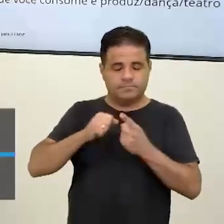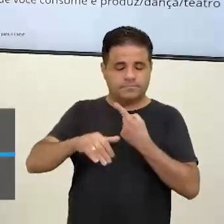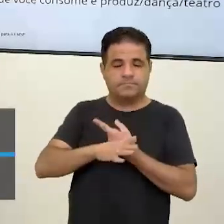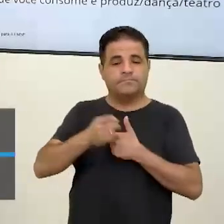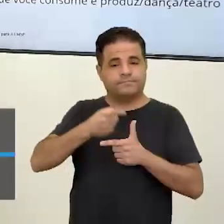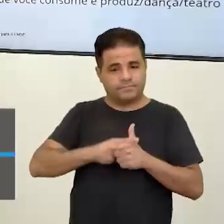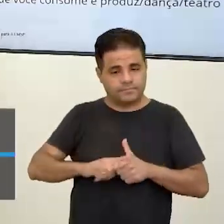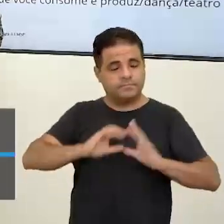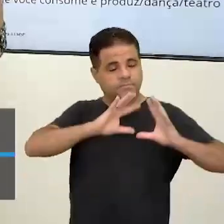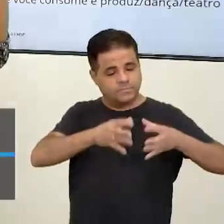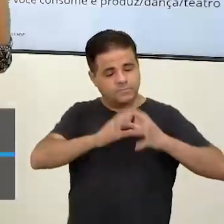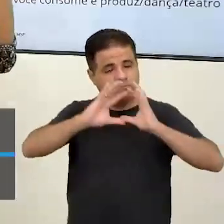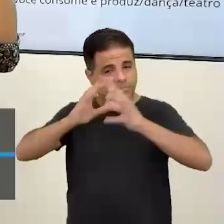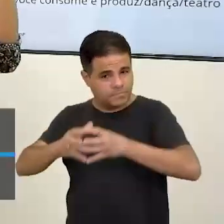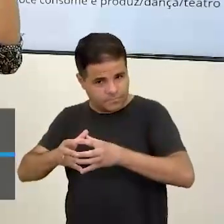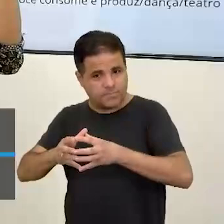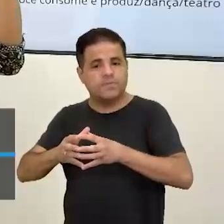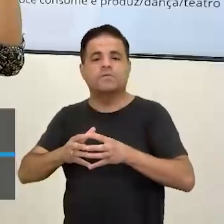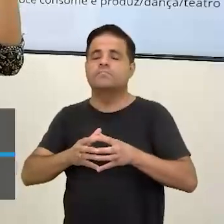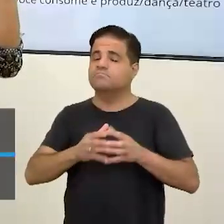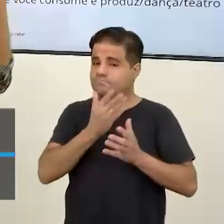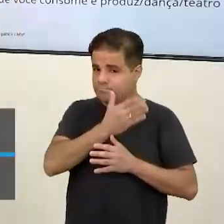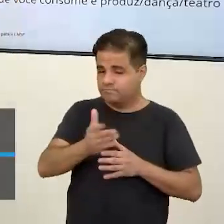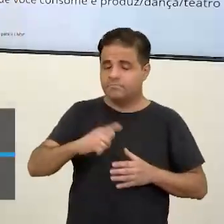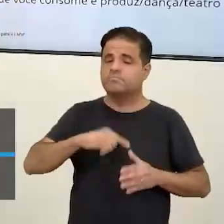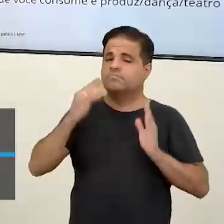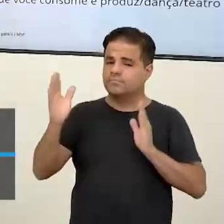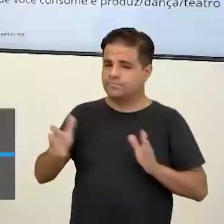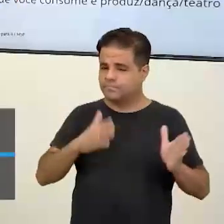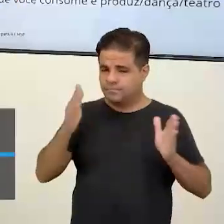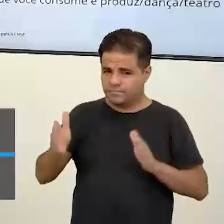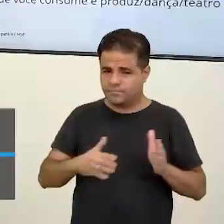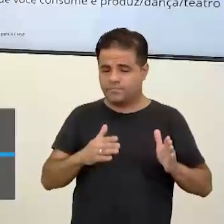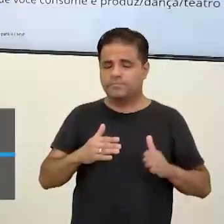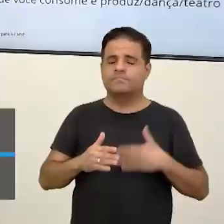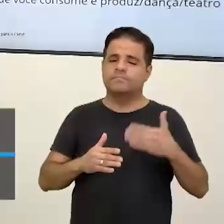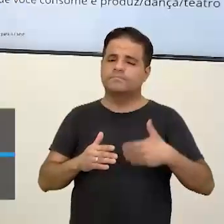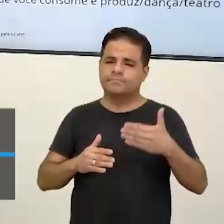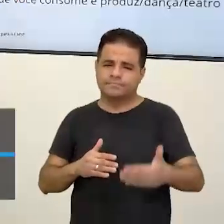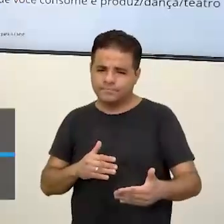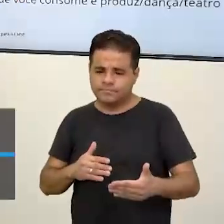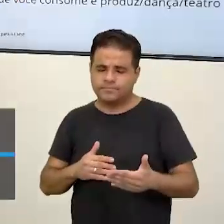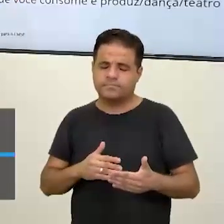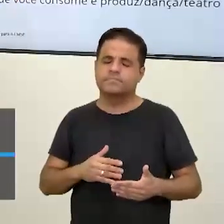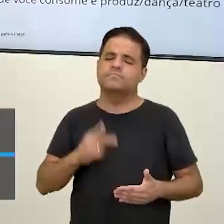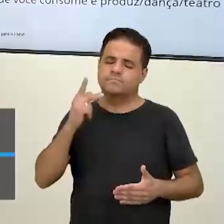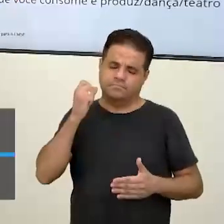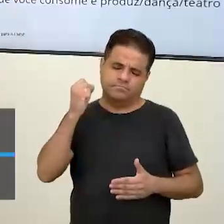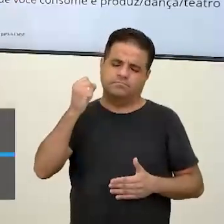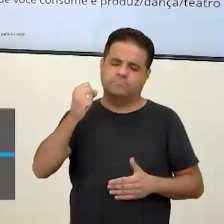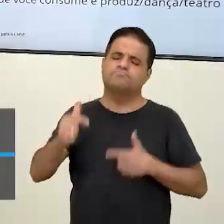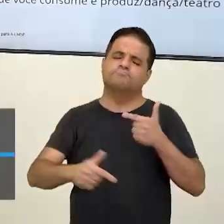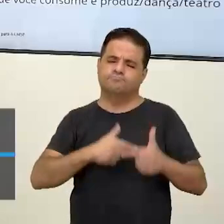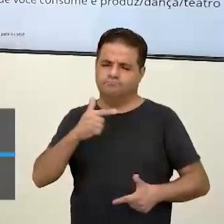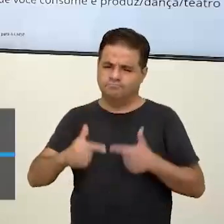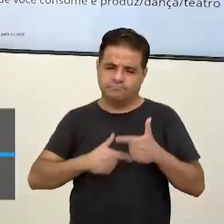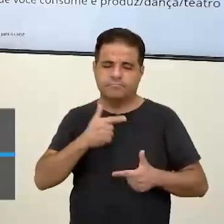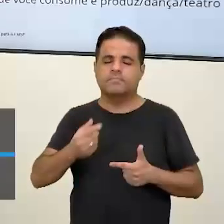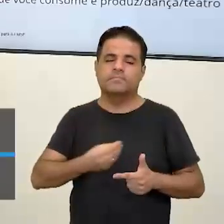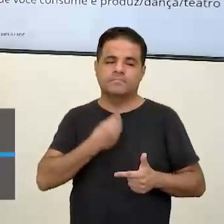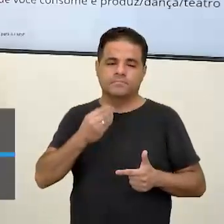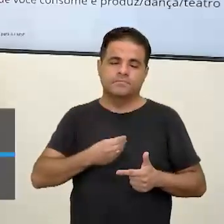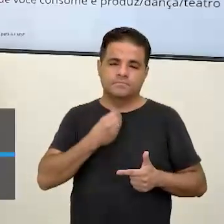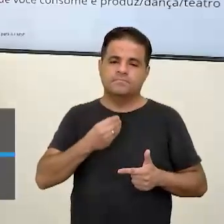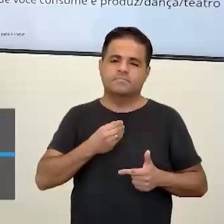é dividida em classes, entre aqueles que possuem os meios de produção e aqueles que possuem apenas a sua força de trabalho para